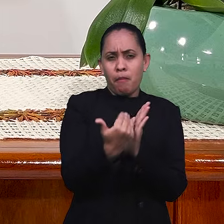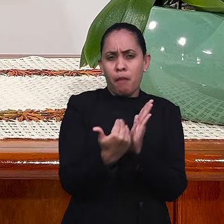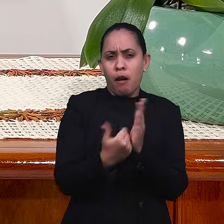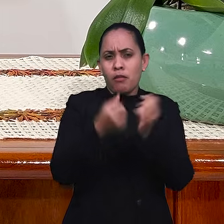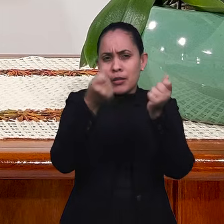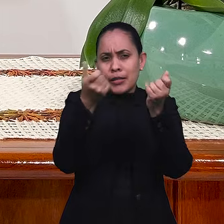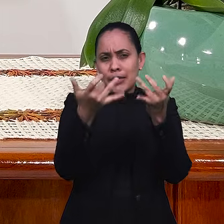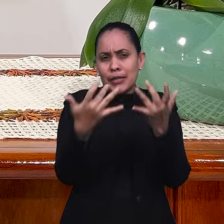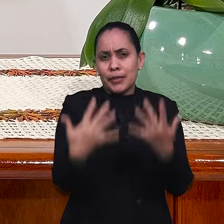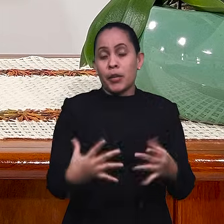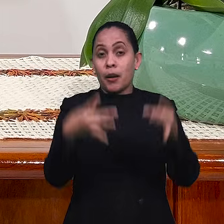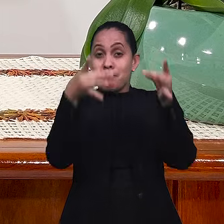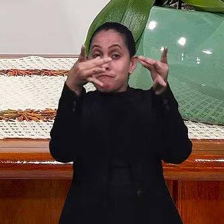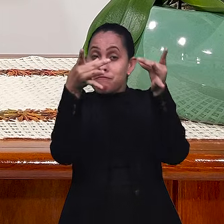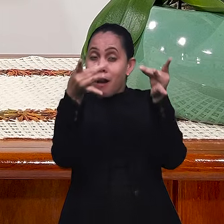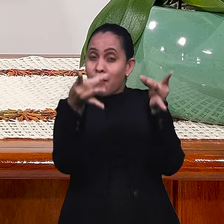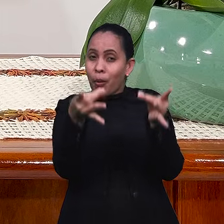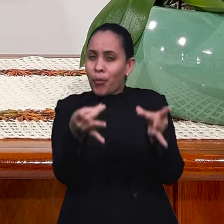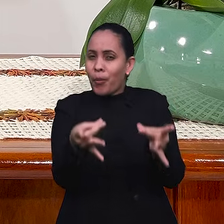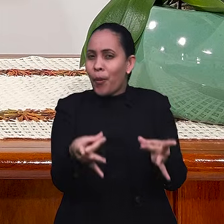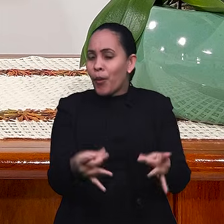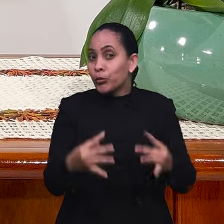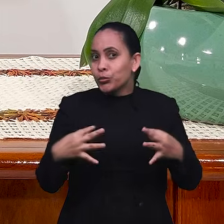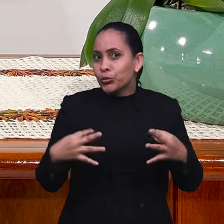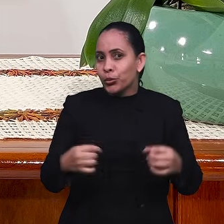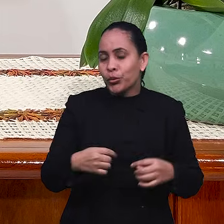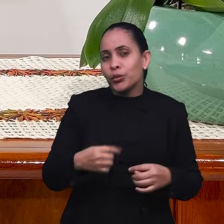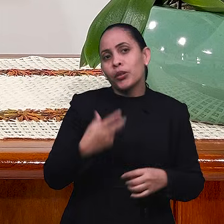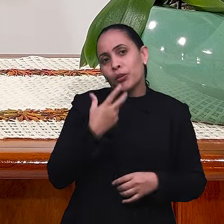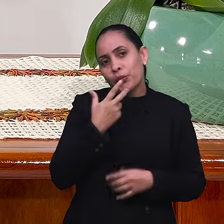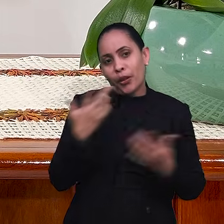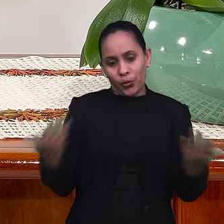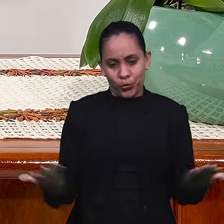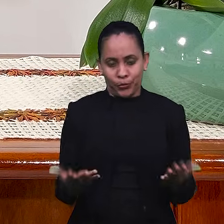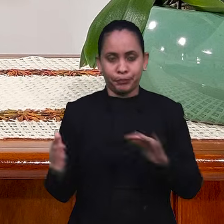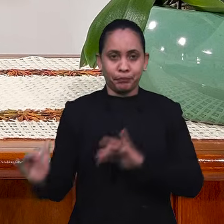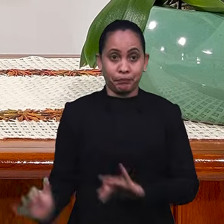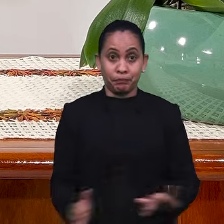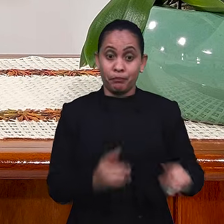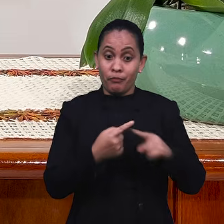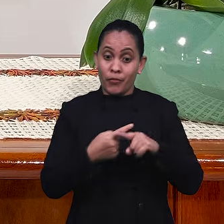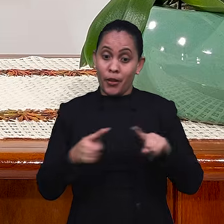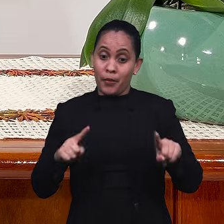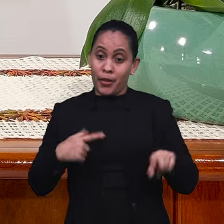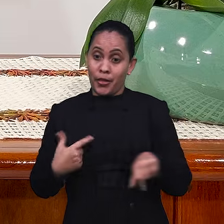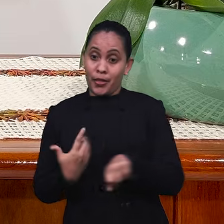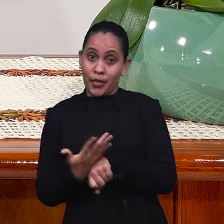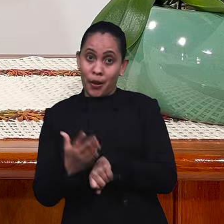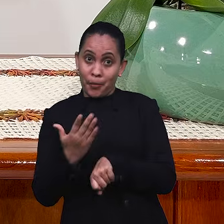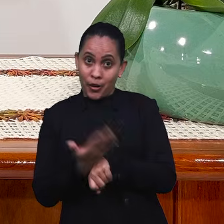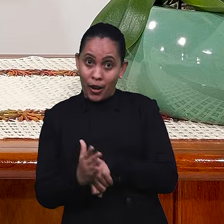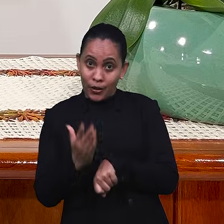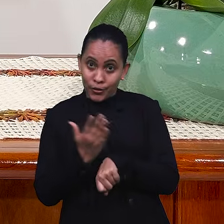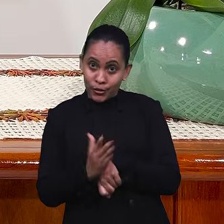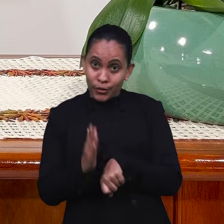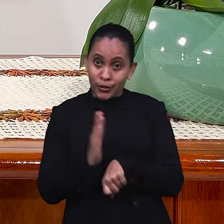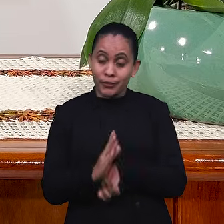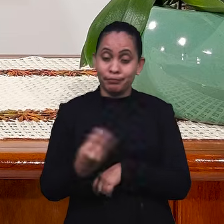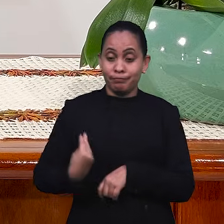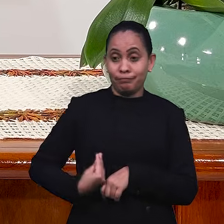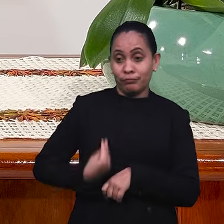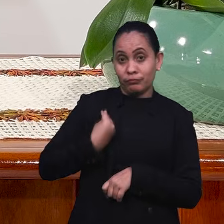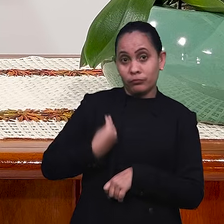com detalhes, maiores detalhes, tudo isso que eu estou falando aqui. Mas na prática a questão da instrumentalidade é